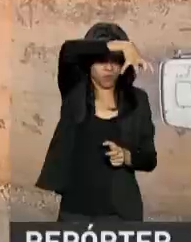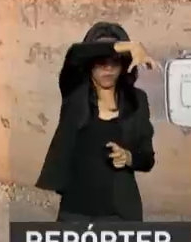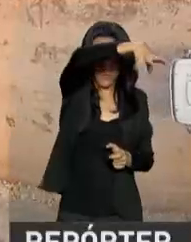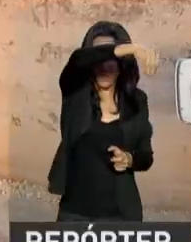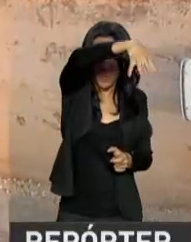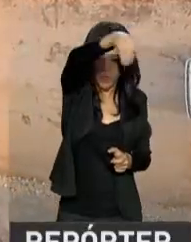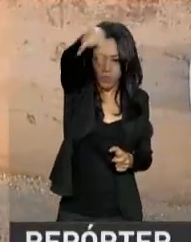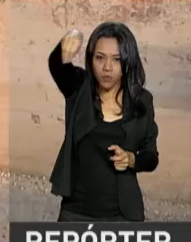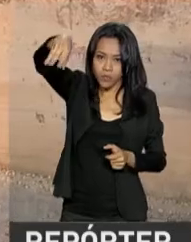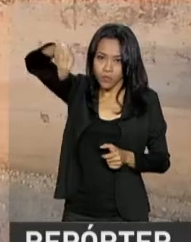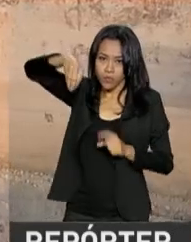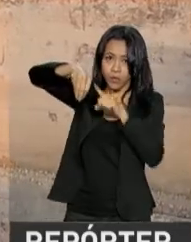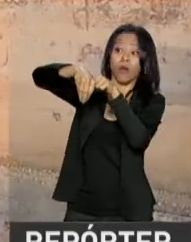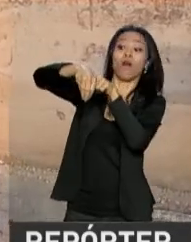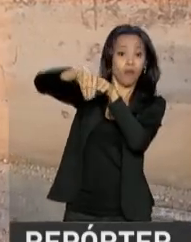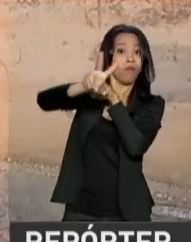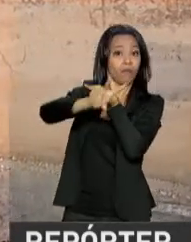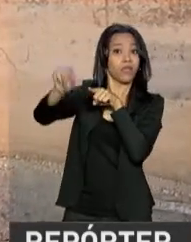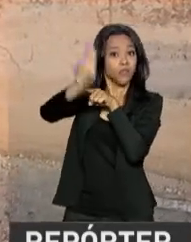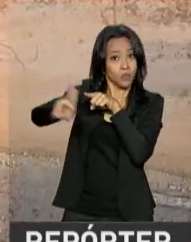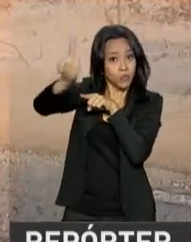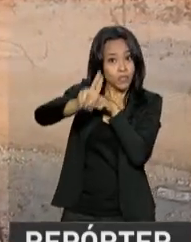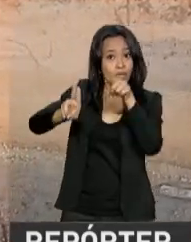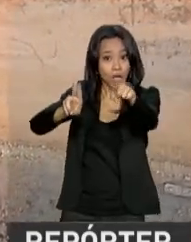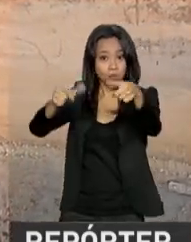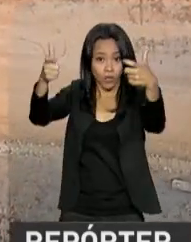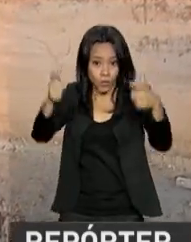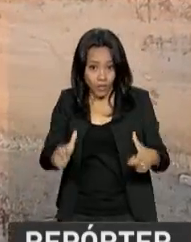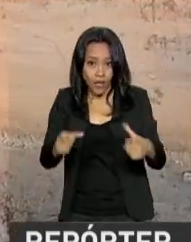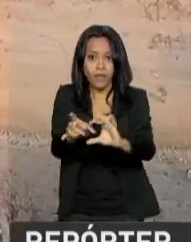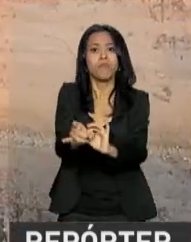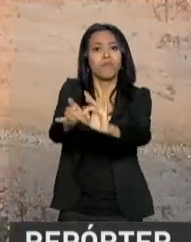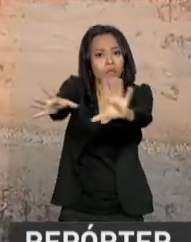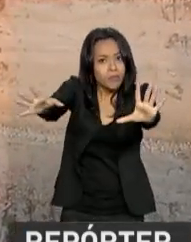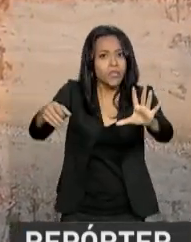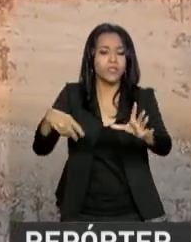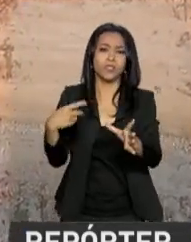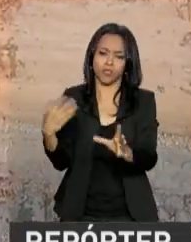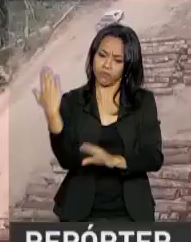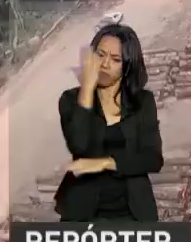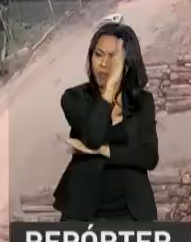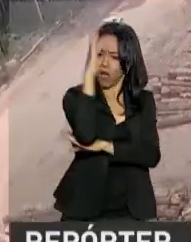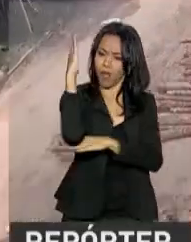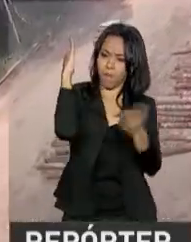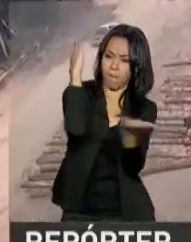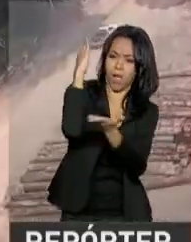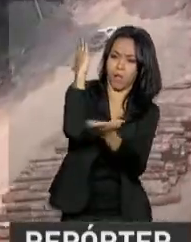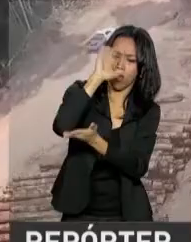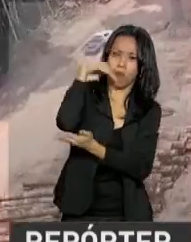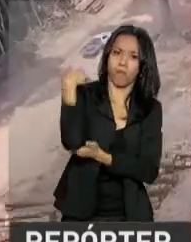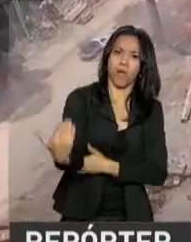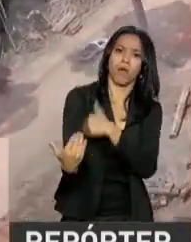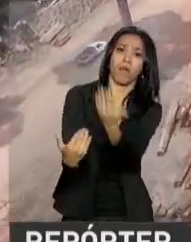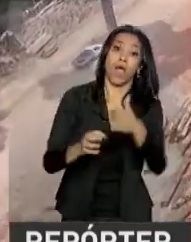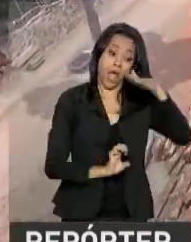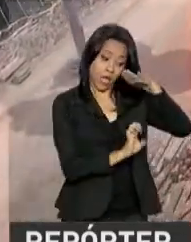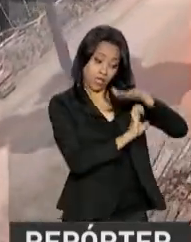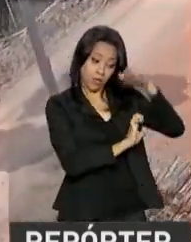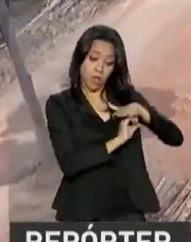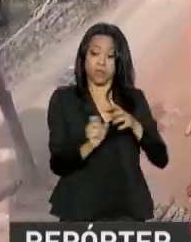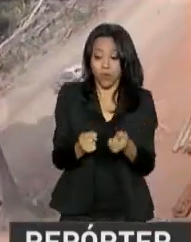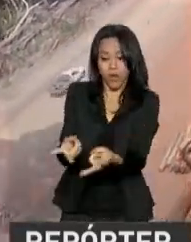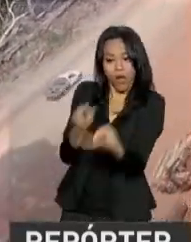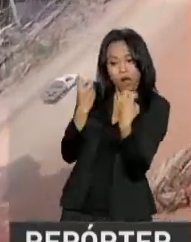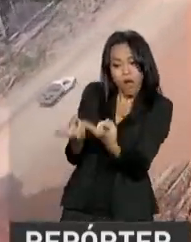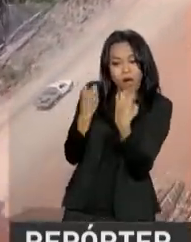os equipamentos vão ser utilizados nas áreas de concessão florestais aquelas são cedidas para exploração de empresas que podem extrair